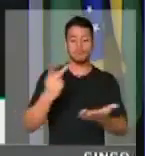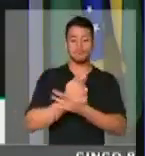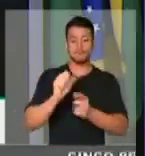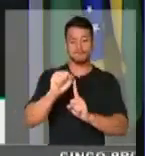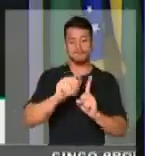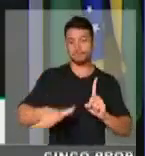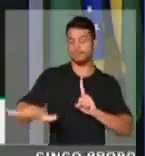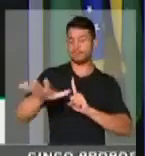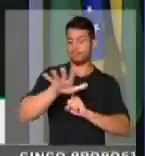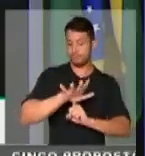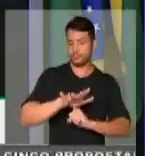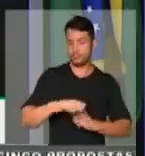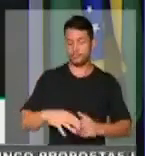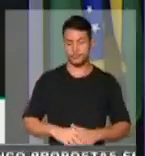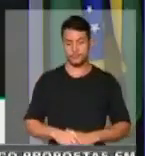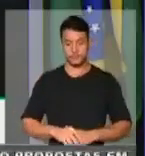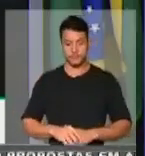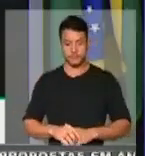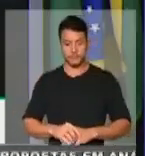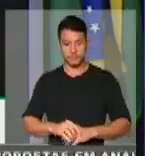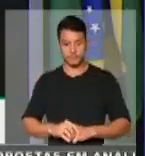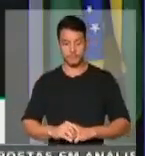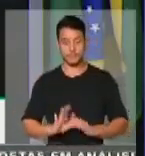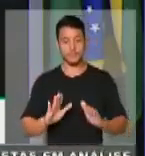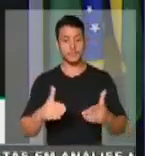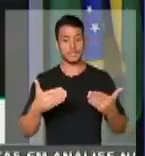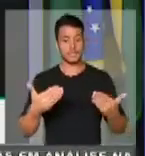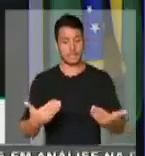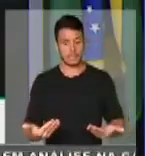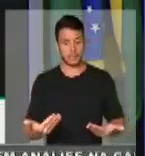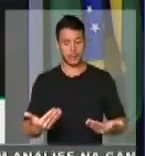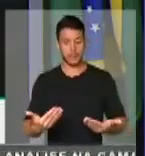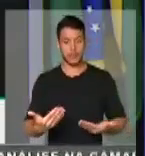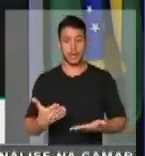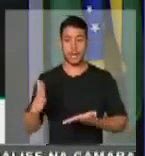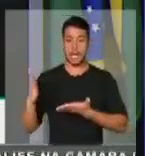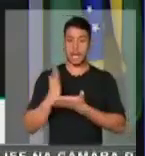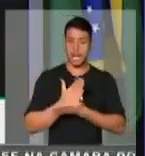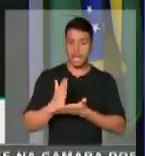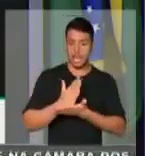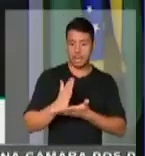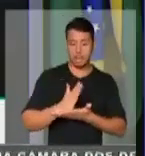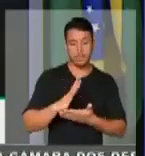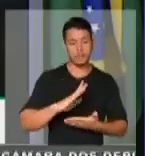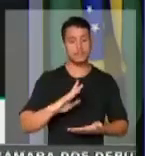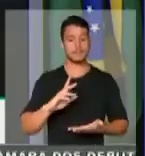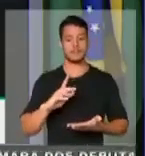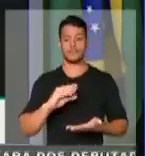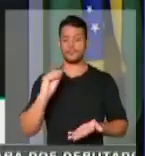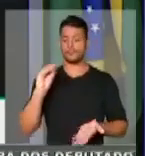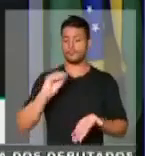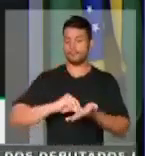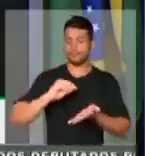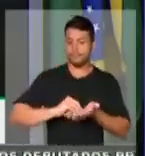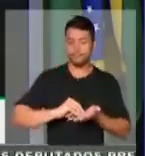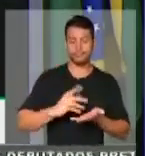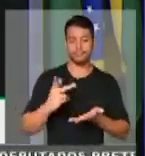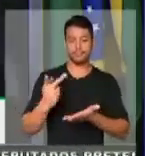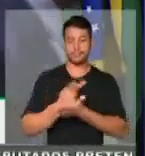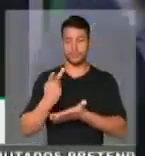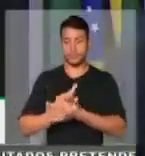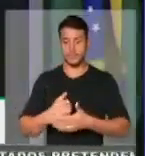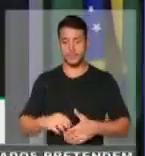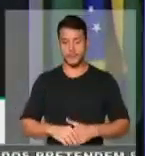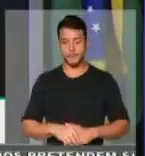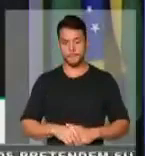a sociedade e o parlamento brasileiro. No entanto, muitas jogadas estão sendo mal feitas. A